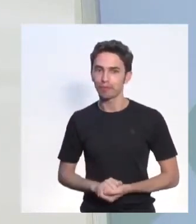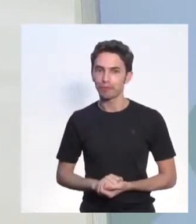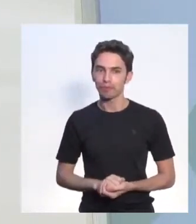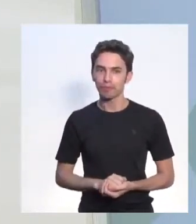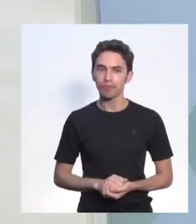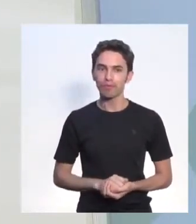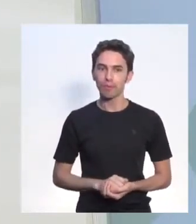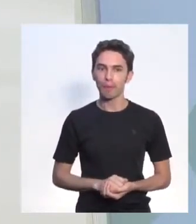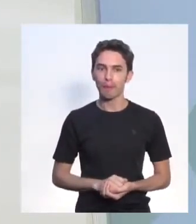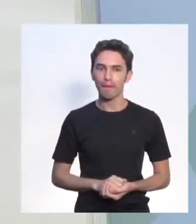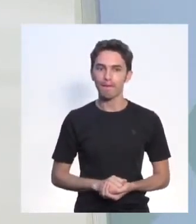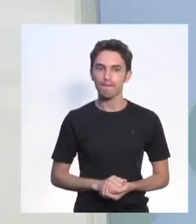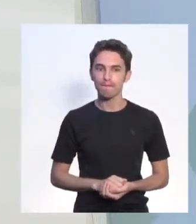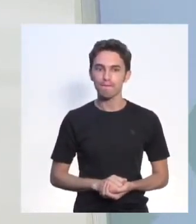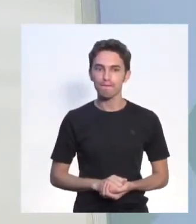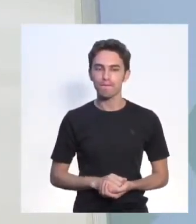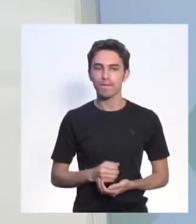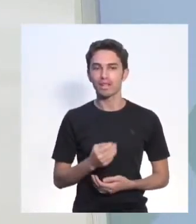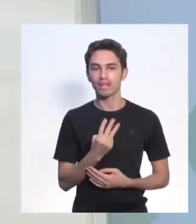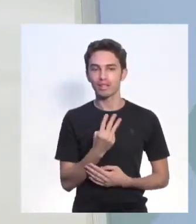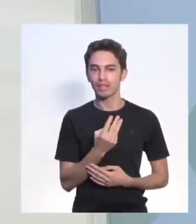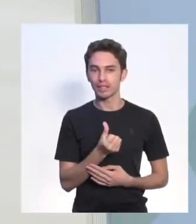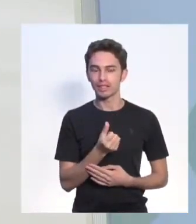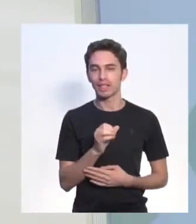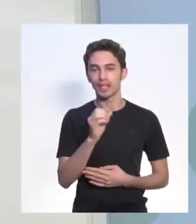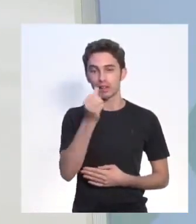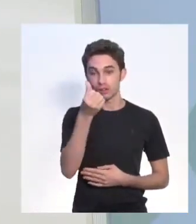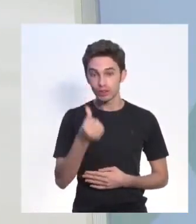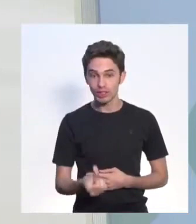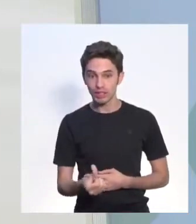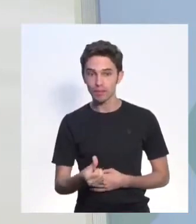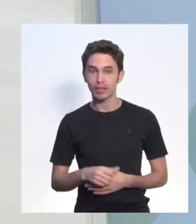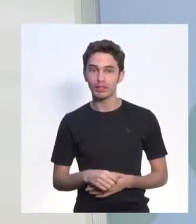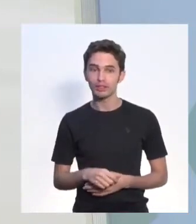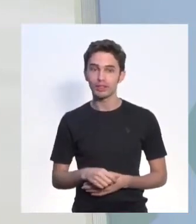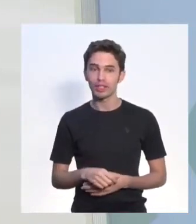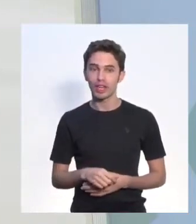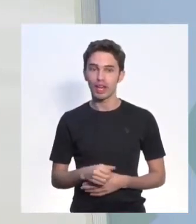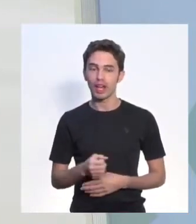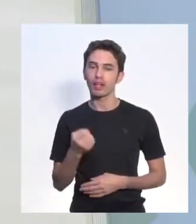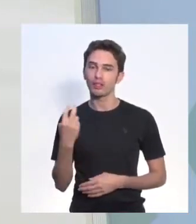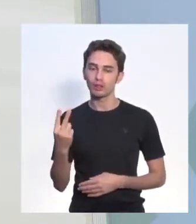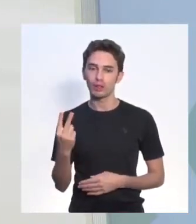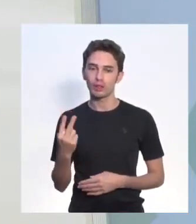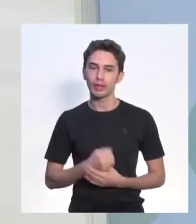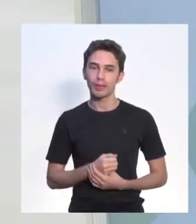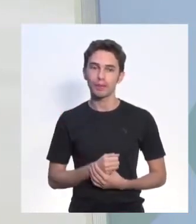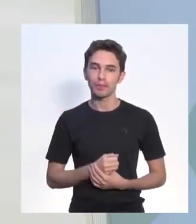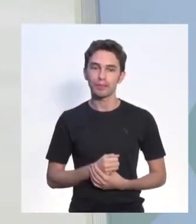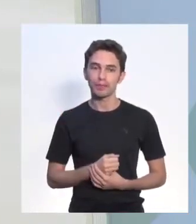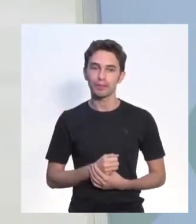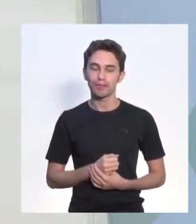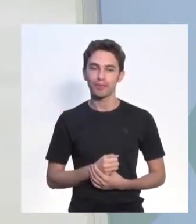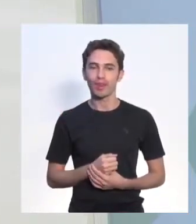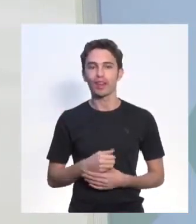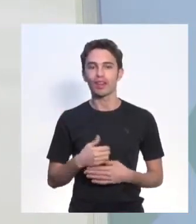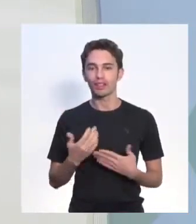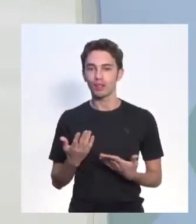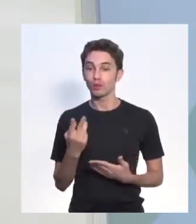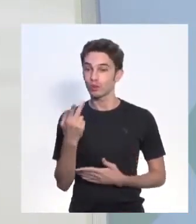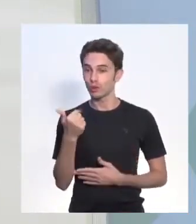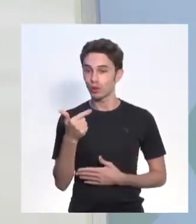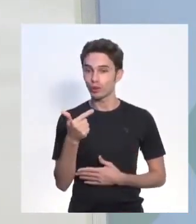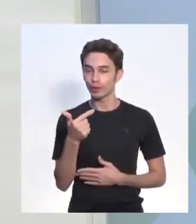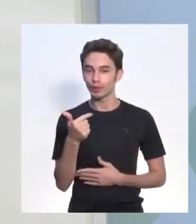3, 3, sobra nada. Abaixo, 6. Quantas vezes 3 dá 6? 2. Aí aqui não sobra nada, então